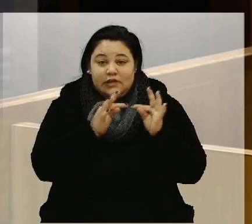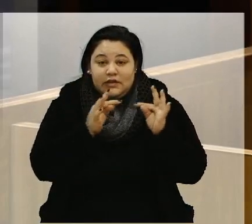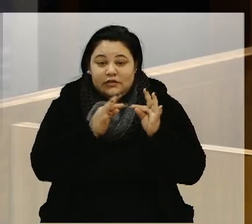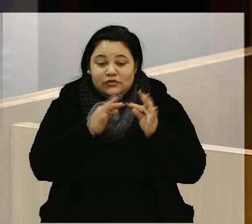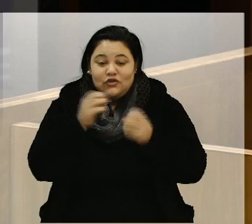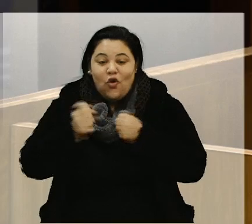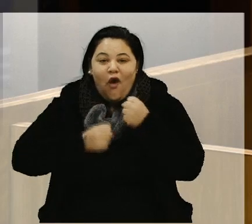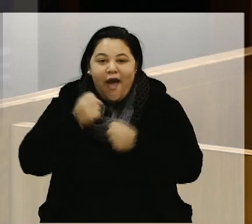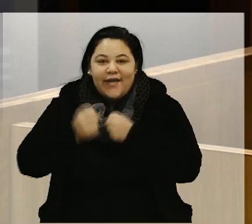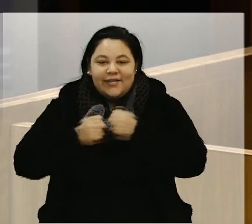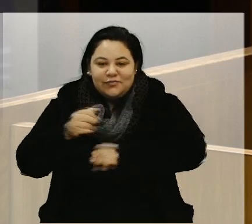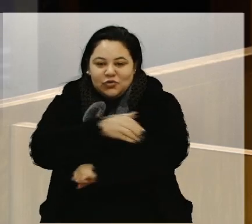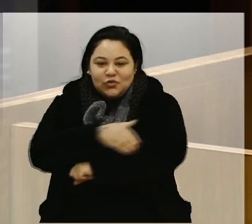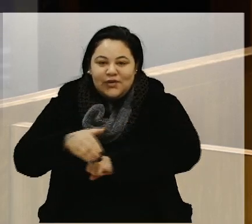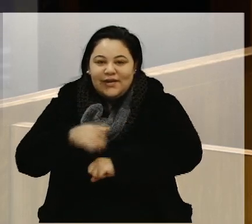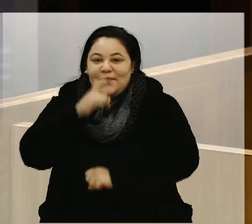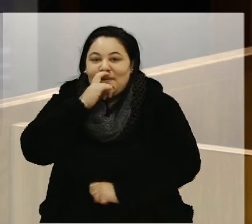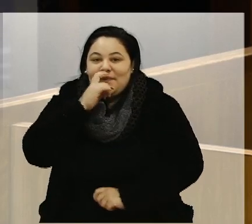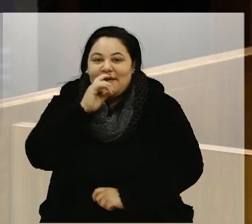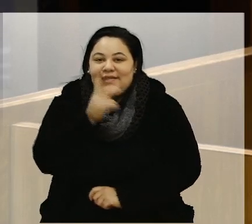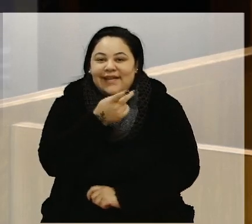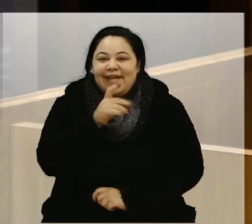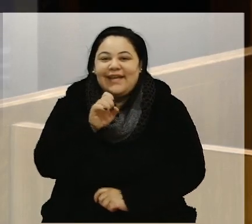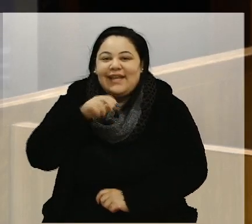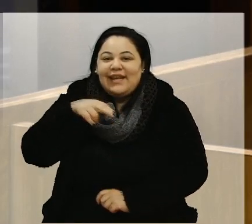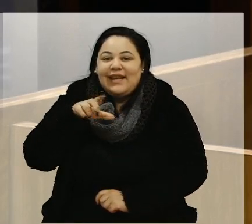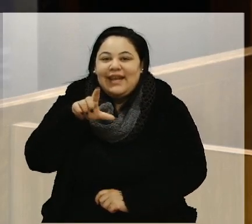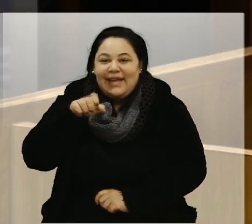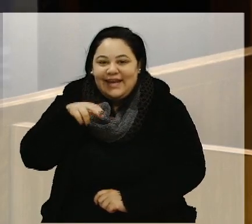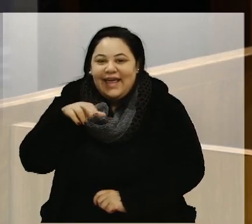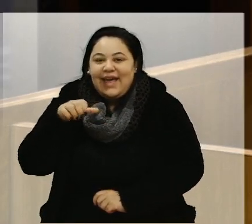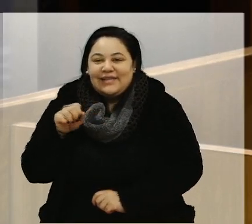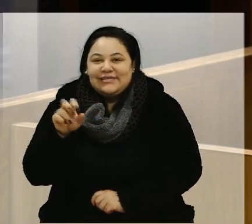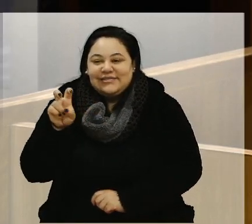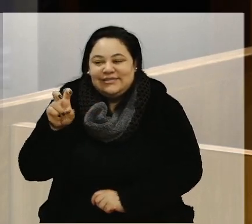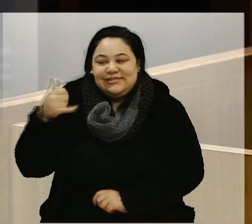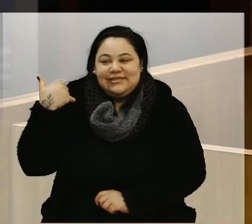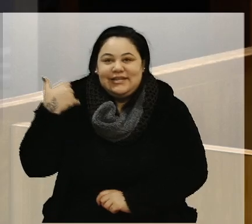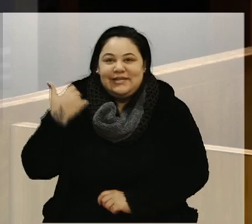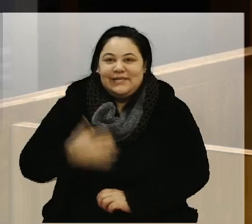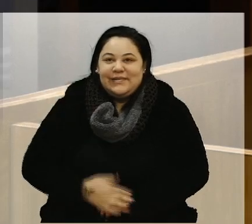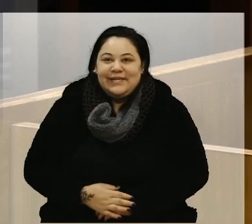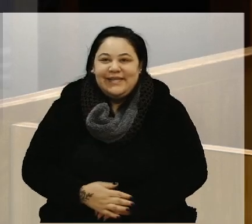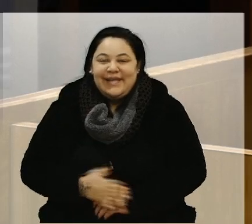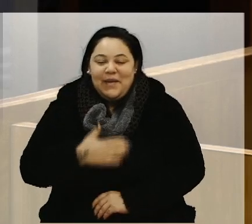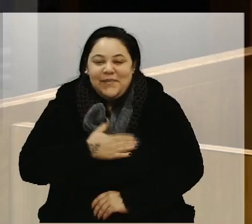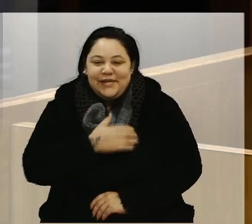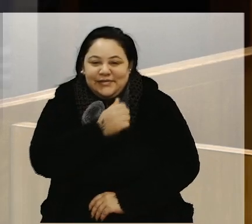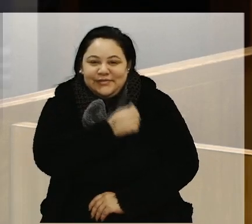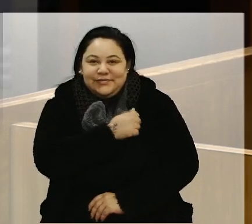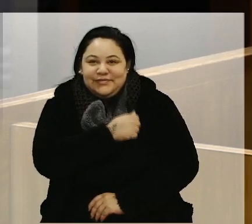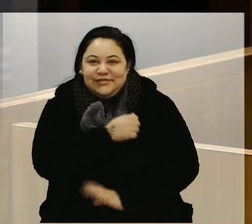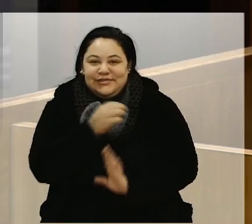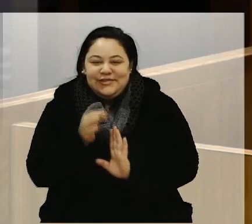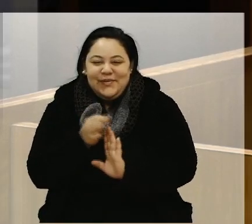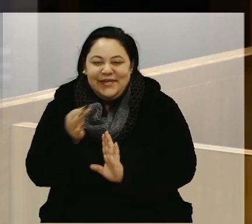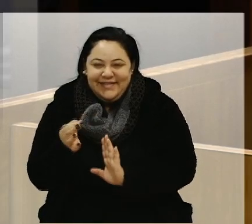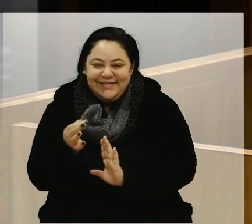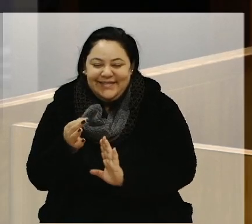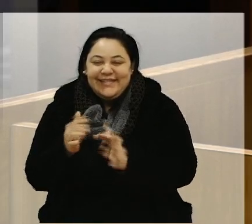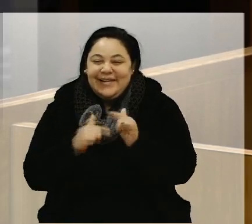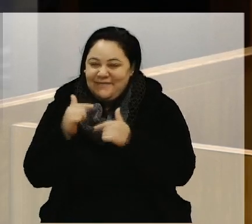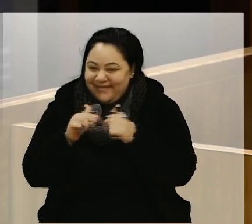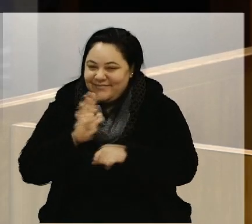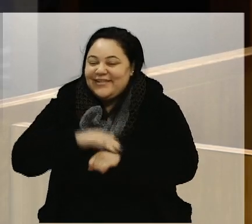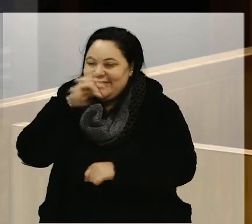da Helena de 5 anos, que é, na minha humilde opinião, o trabalho mais árduo.